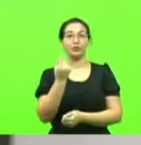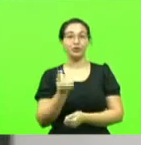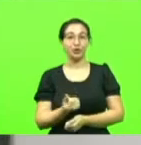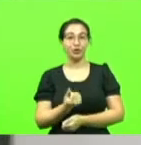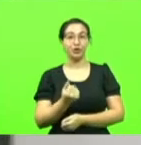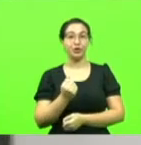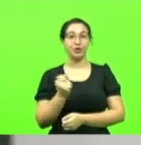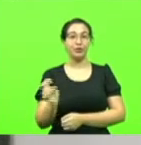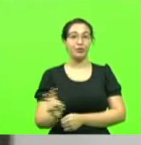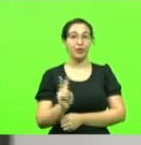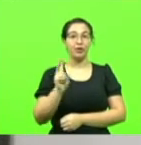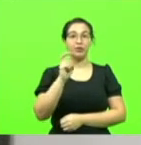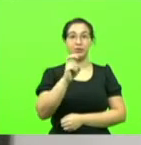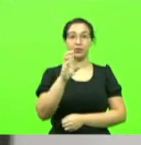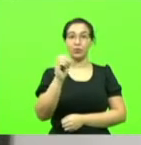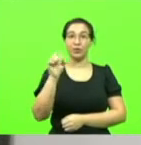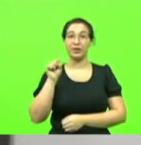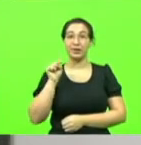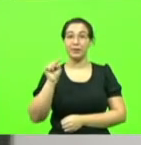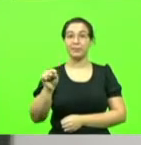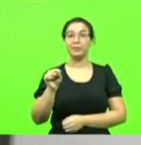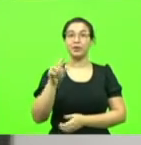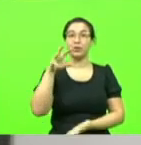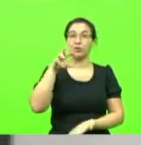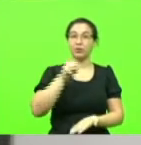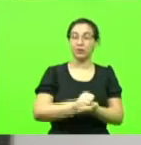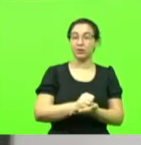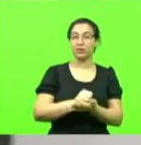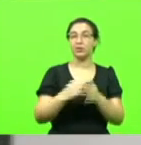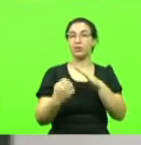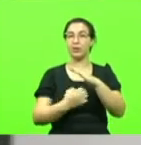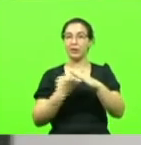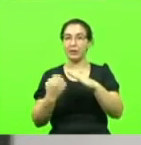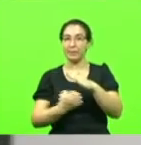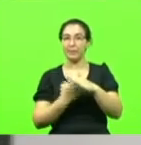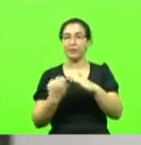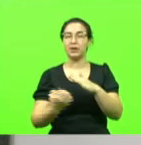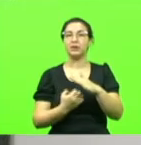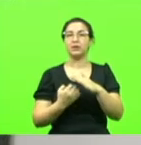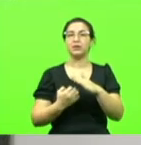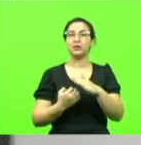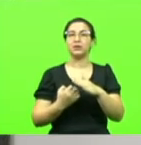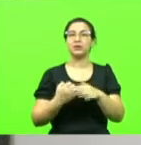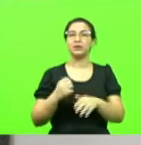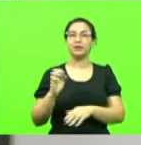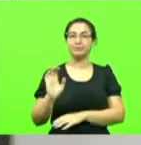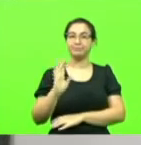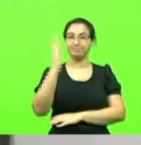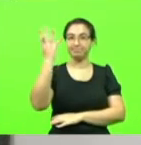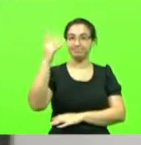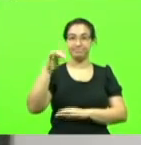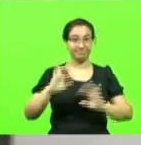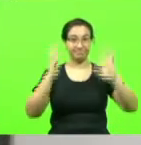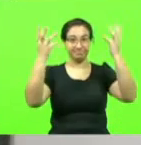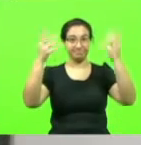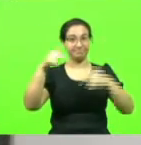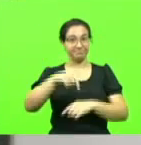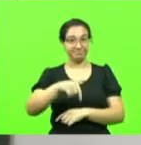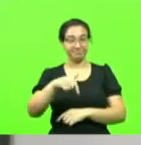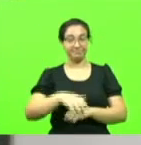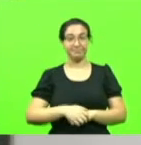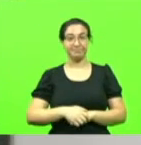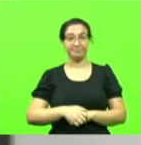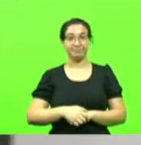de 50 mil reais para contratação de uma empresa para realização do referido evento e